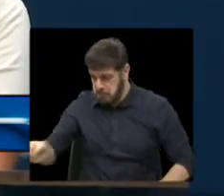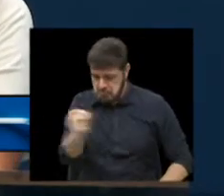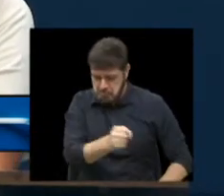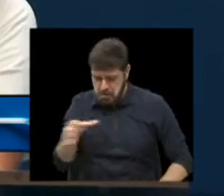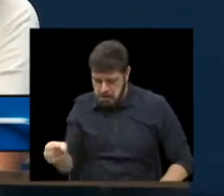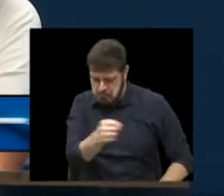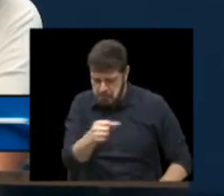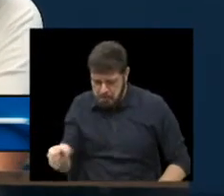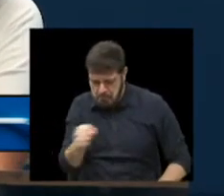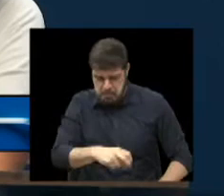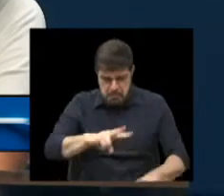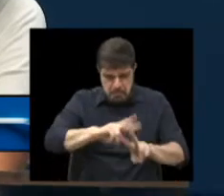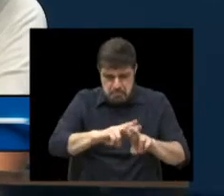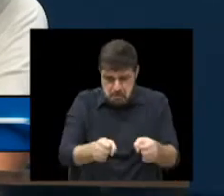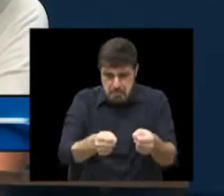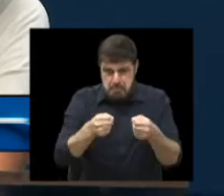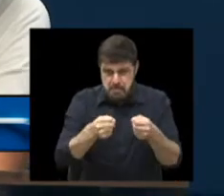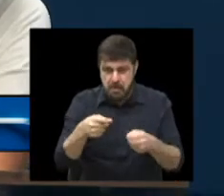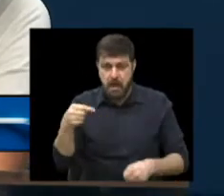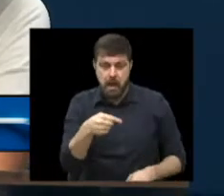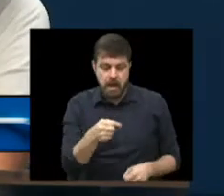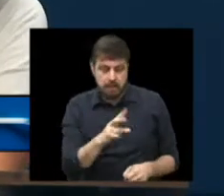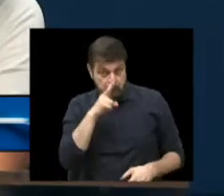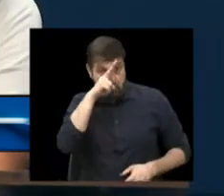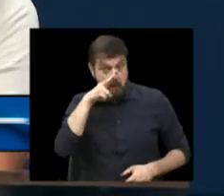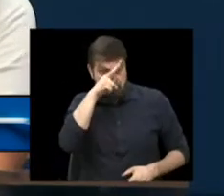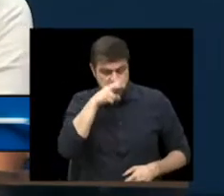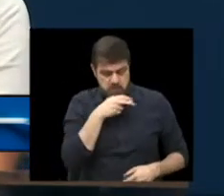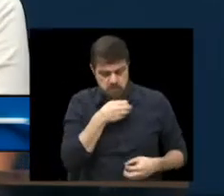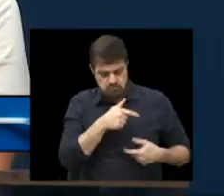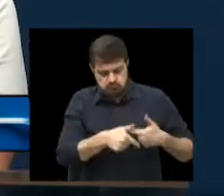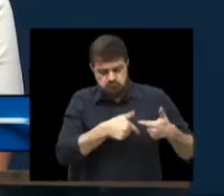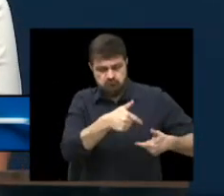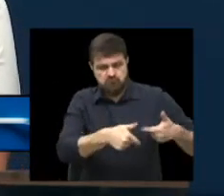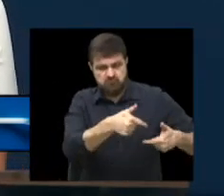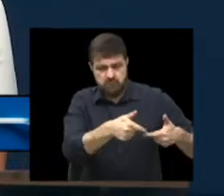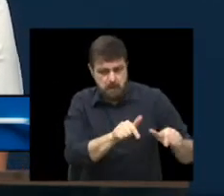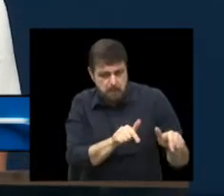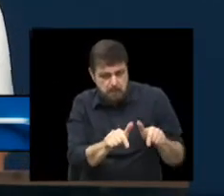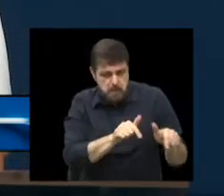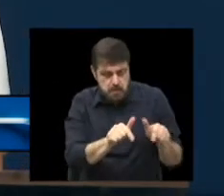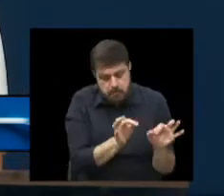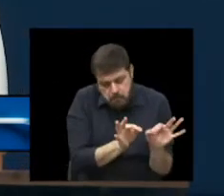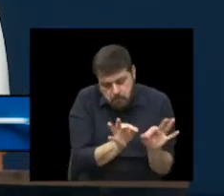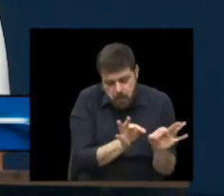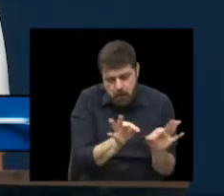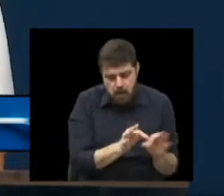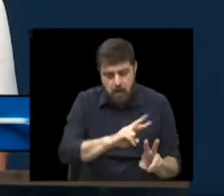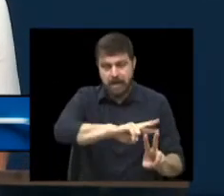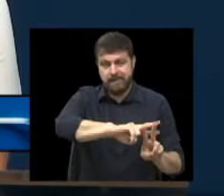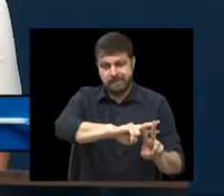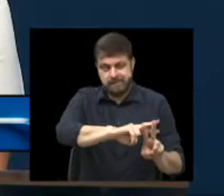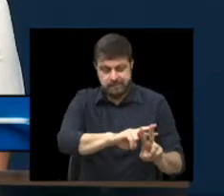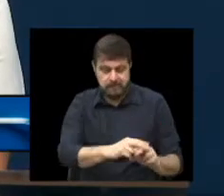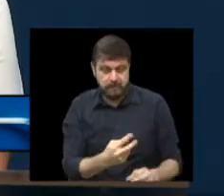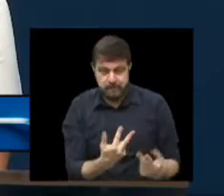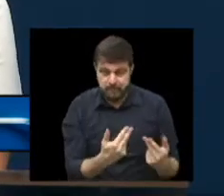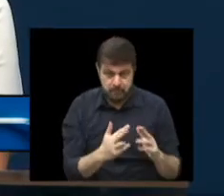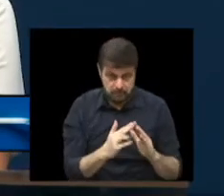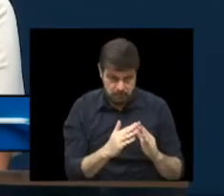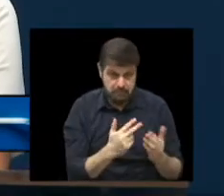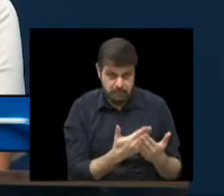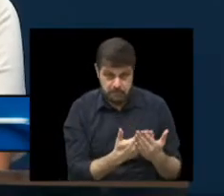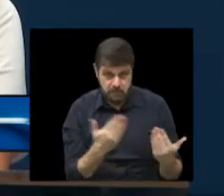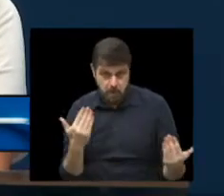encarceramento, mais forte será o crime organizado nesse país. Eu coloquei o dia 20 de junho, porque dia 20 de junho foi o dia